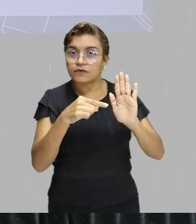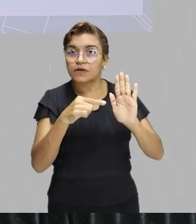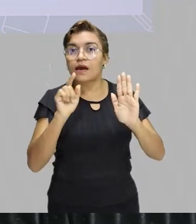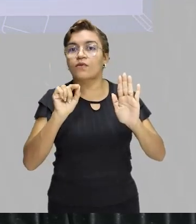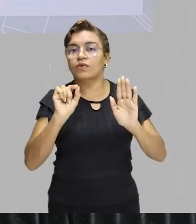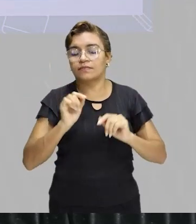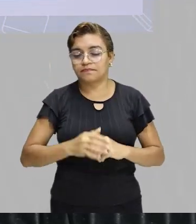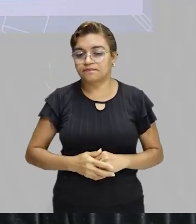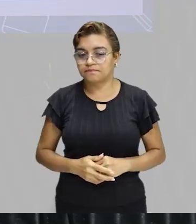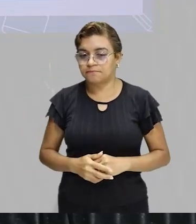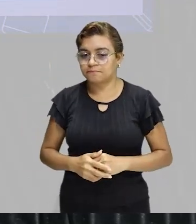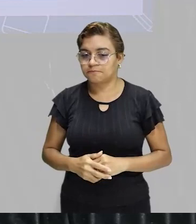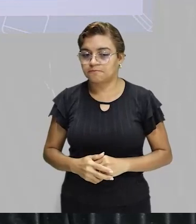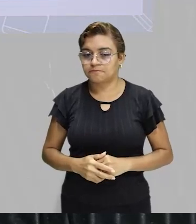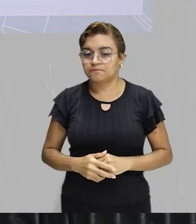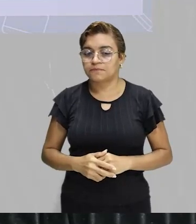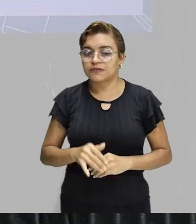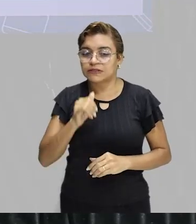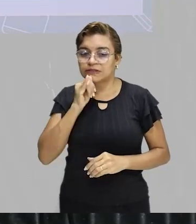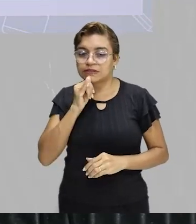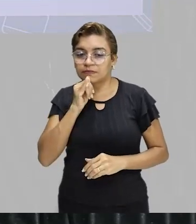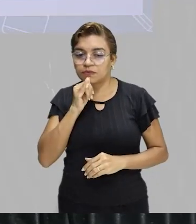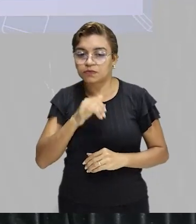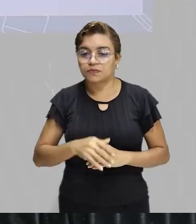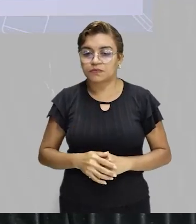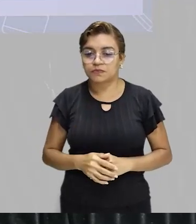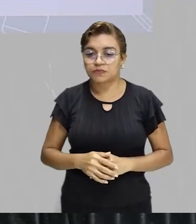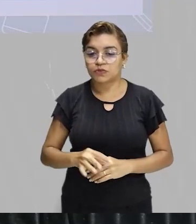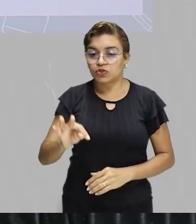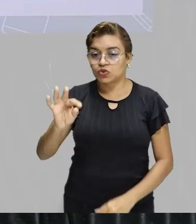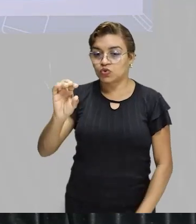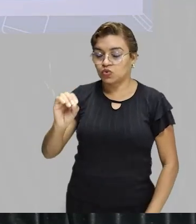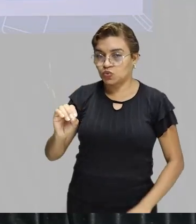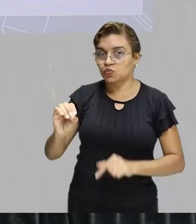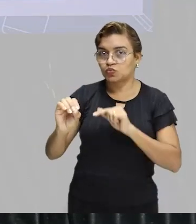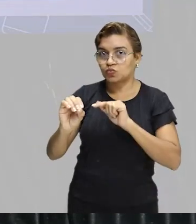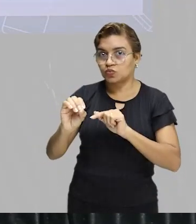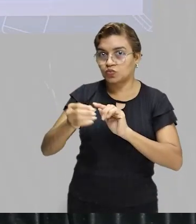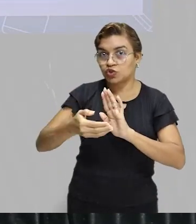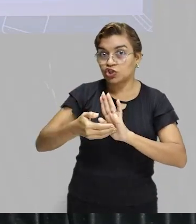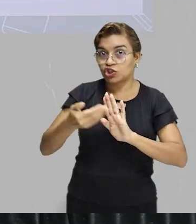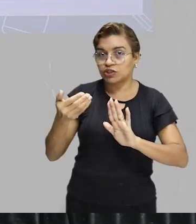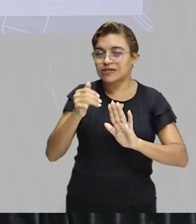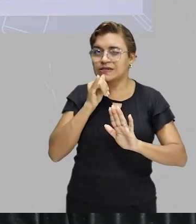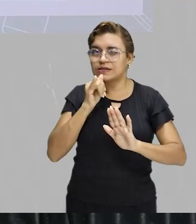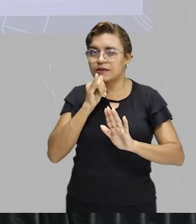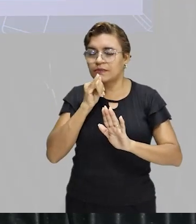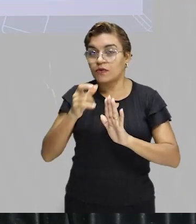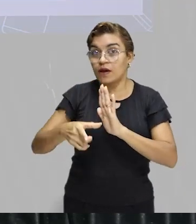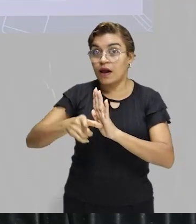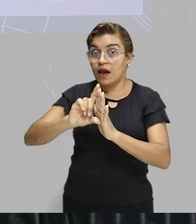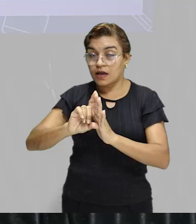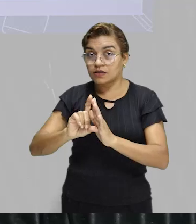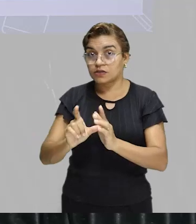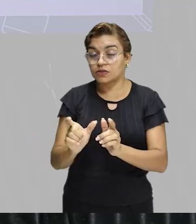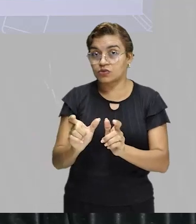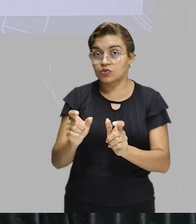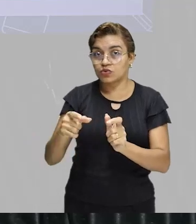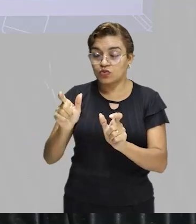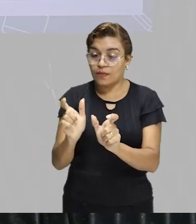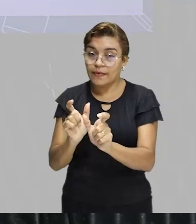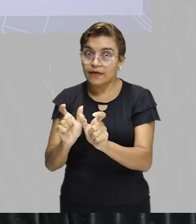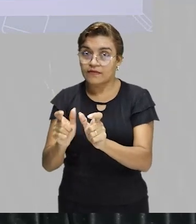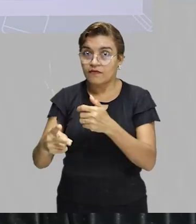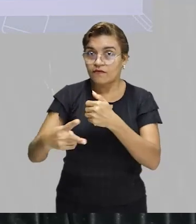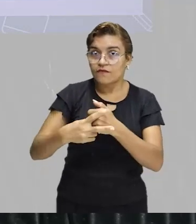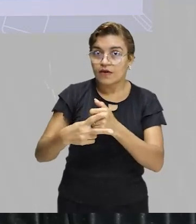é o seguinte: você remove o to é aquela partícula que vem antes do verbo para indicar que ele não está